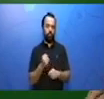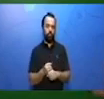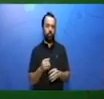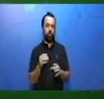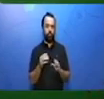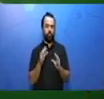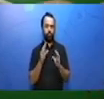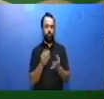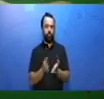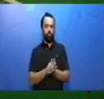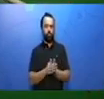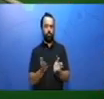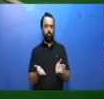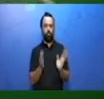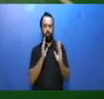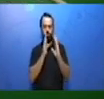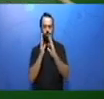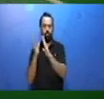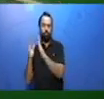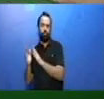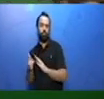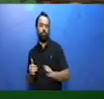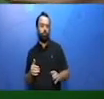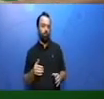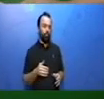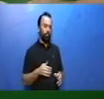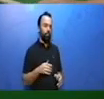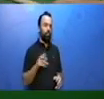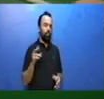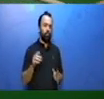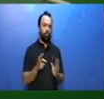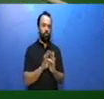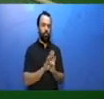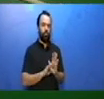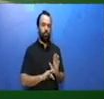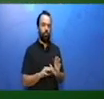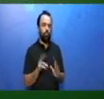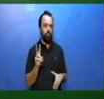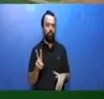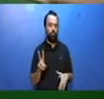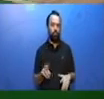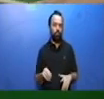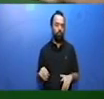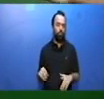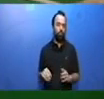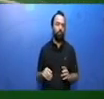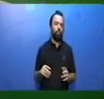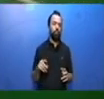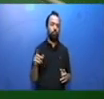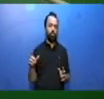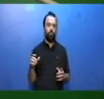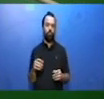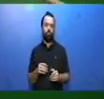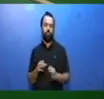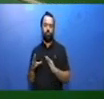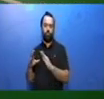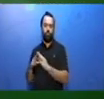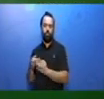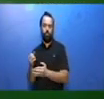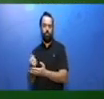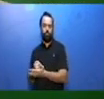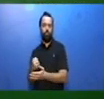texto 2? No meu bairro, a maioria das casas é feita com resto de material de construção. Tábuas, papelão, aqui não